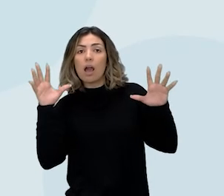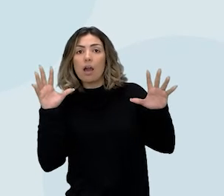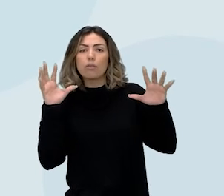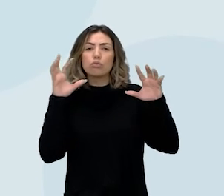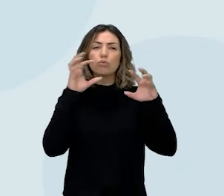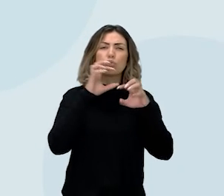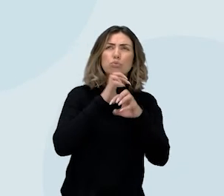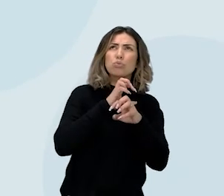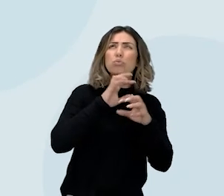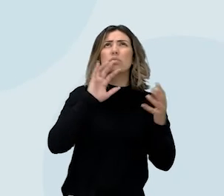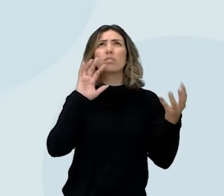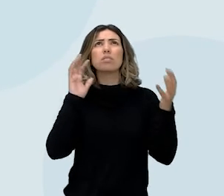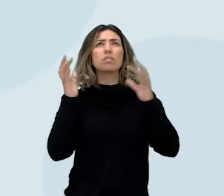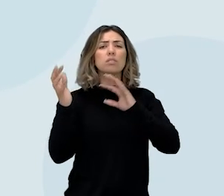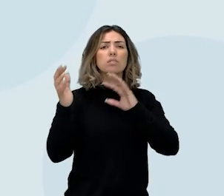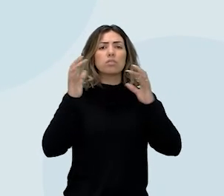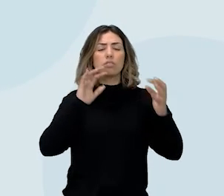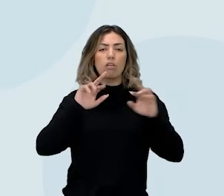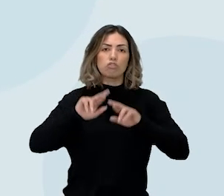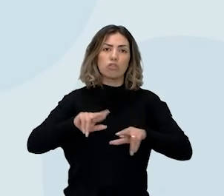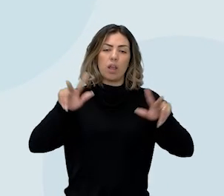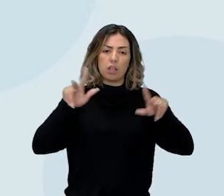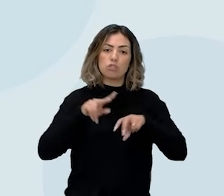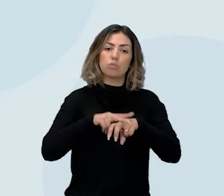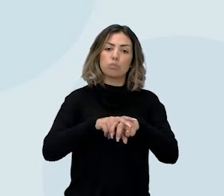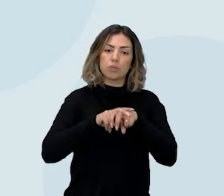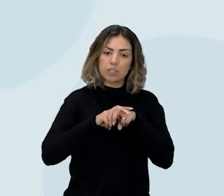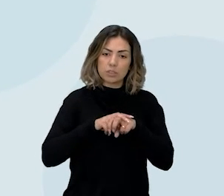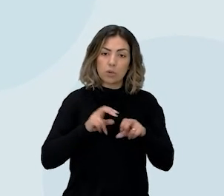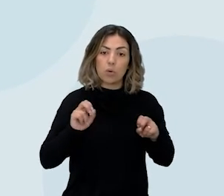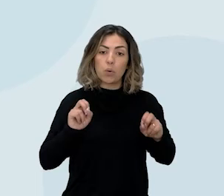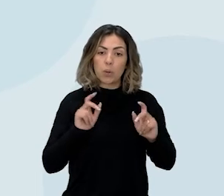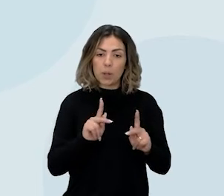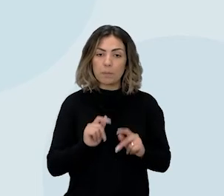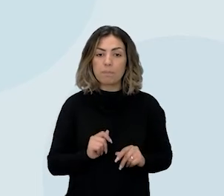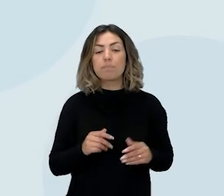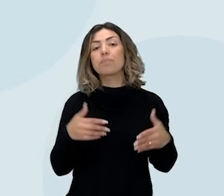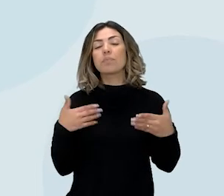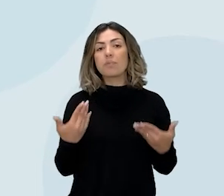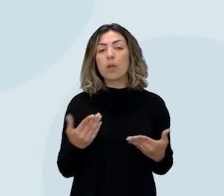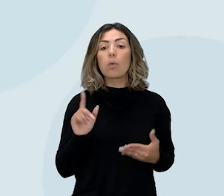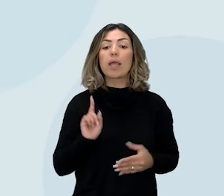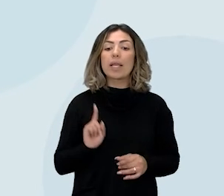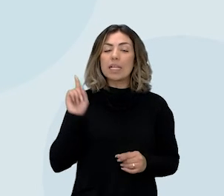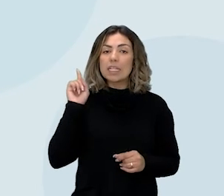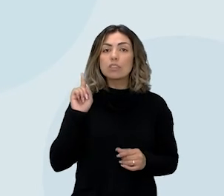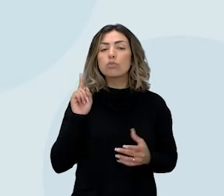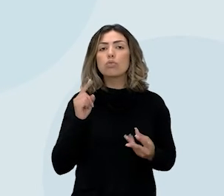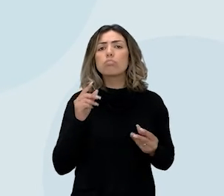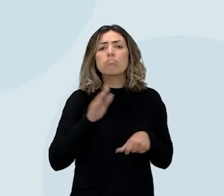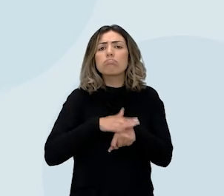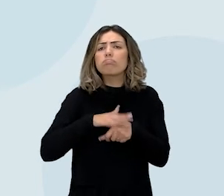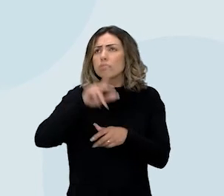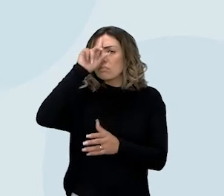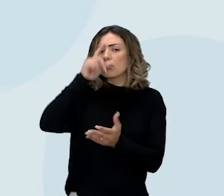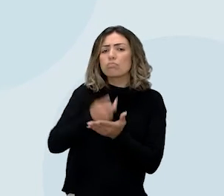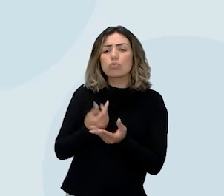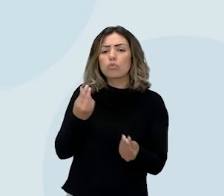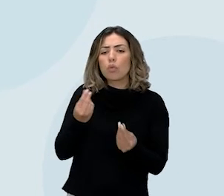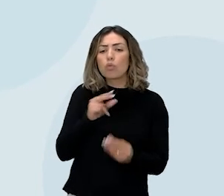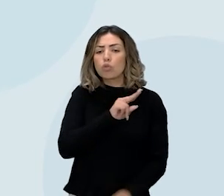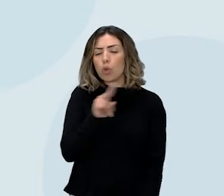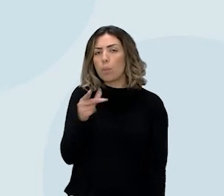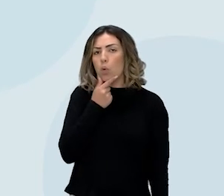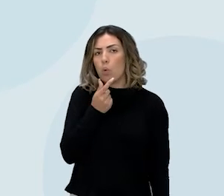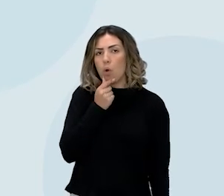períodos do ano todo, tá bom? Bom, essa determinação foi feita por um carinha chamado